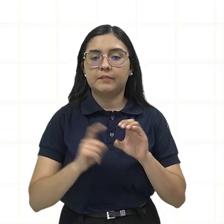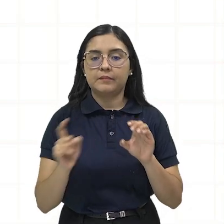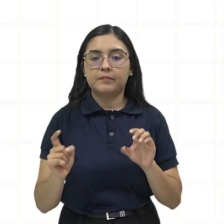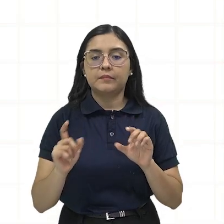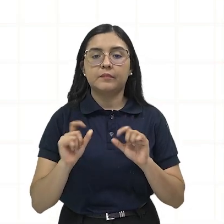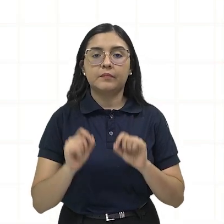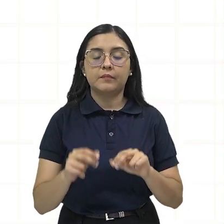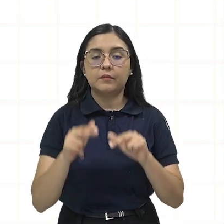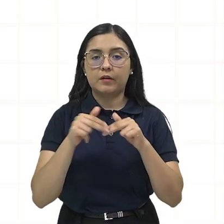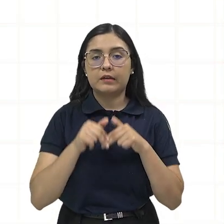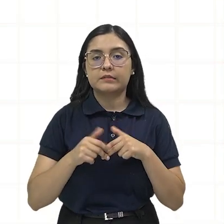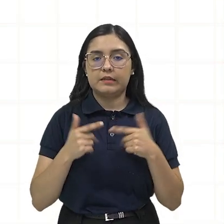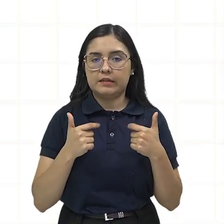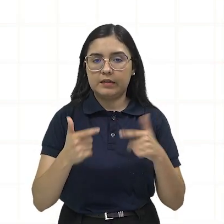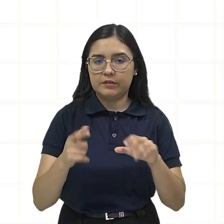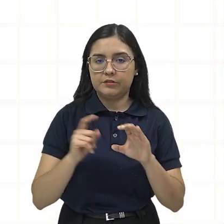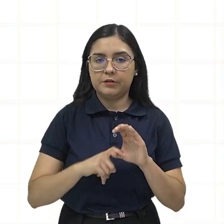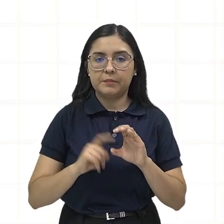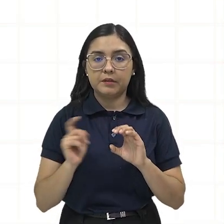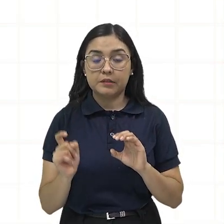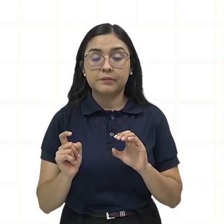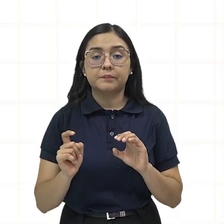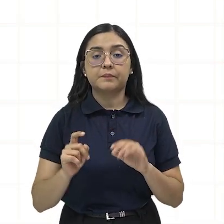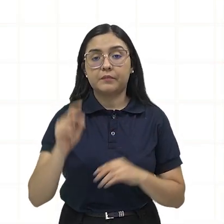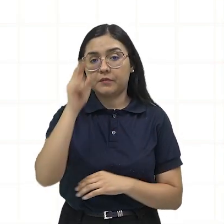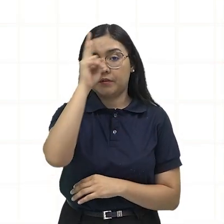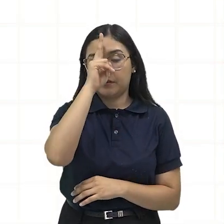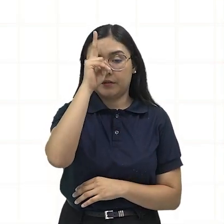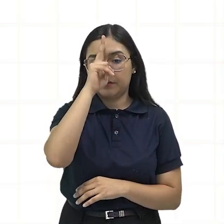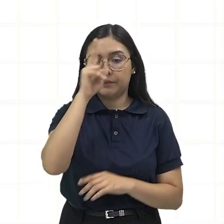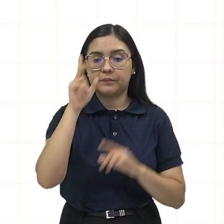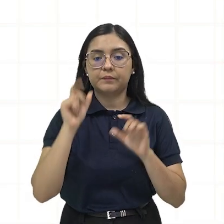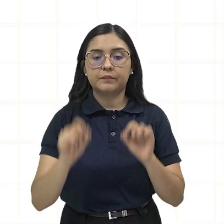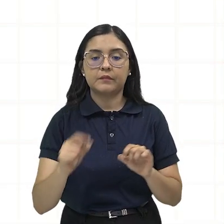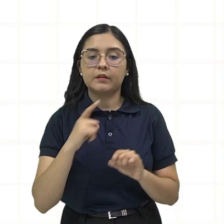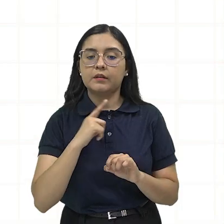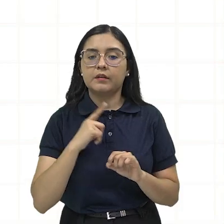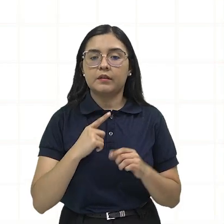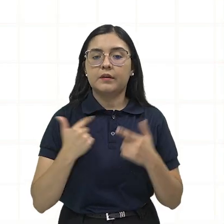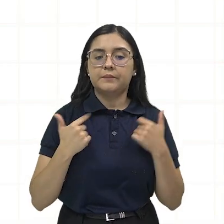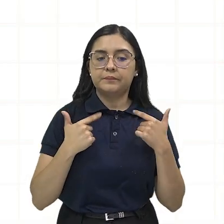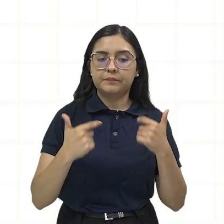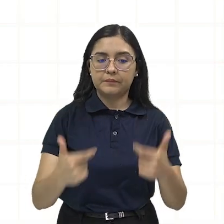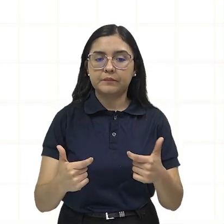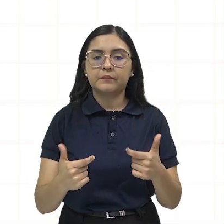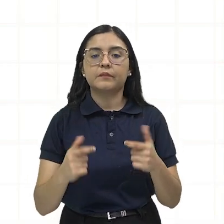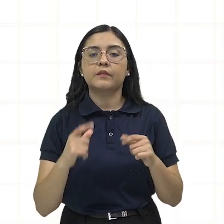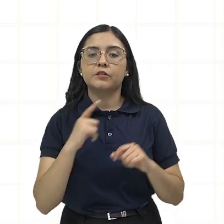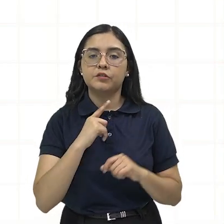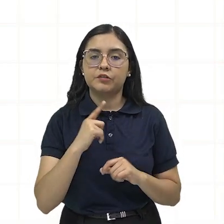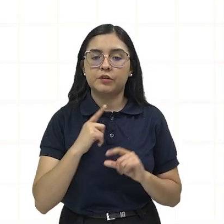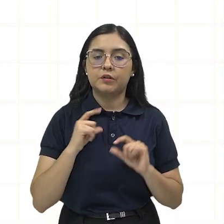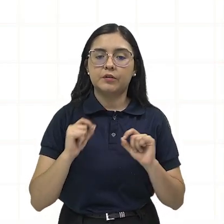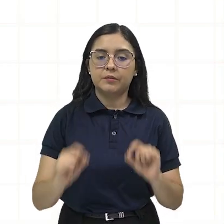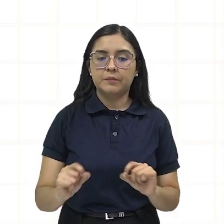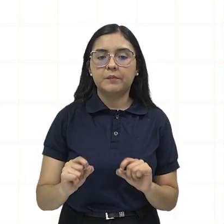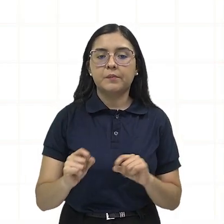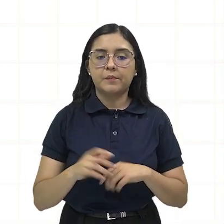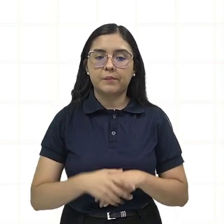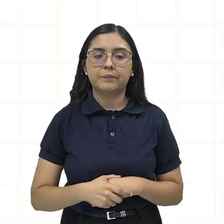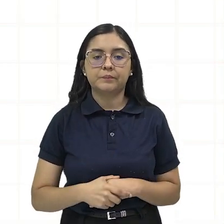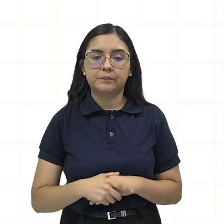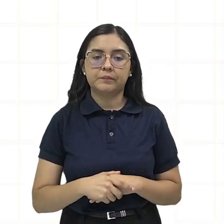Guerra de Independência. Lembrando que a Guerra de Secessão era basicamente uma guerra que envolvia estados